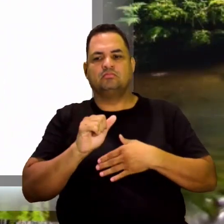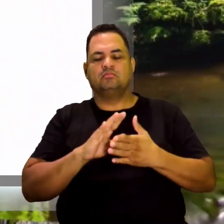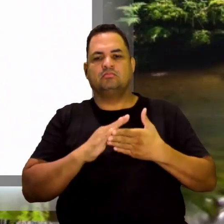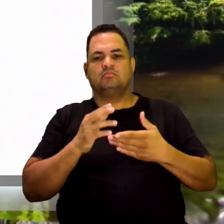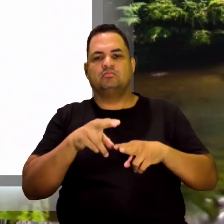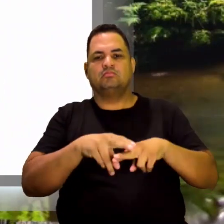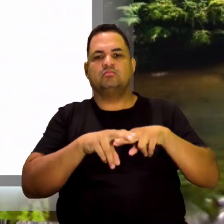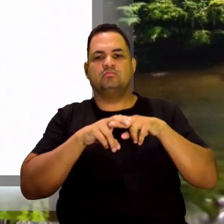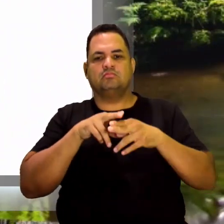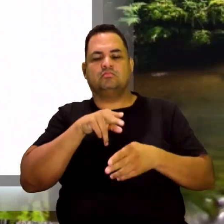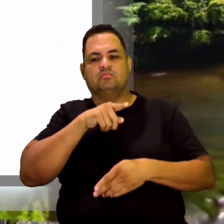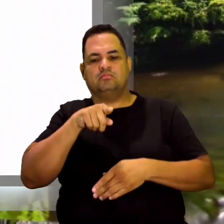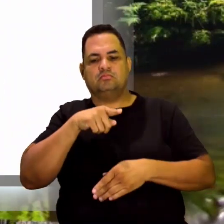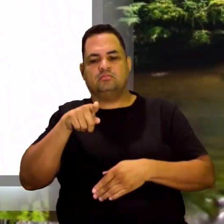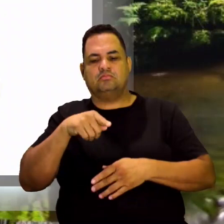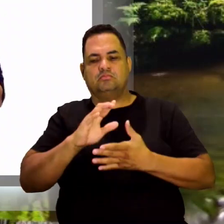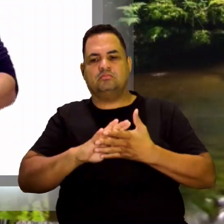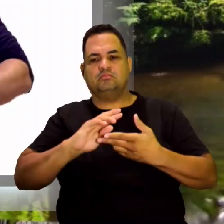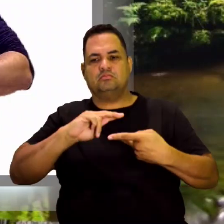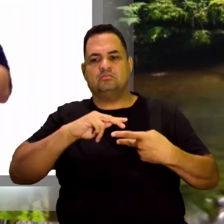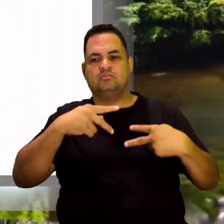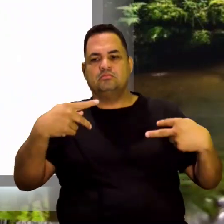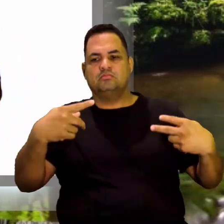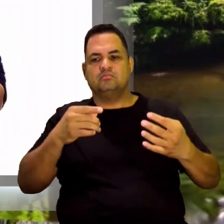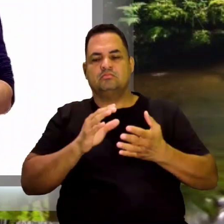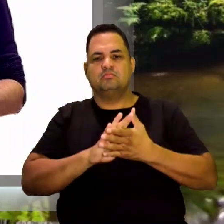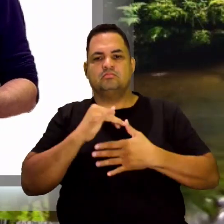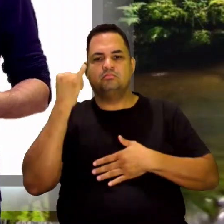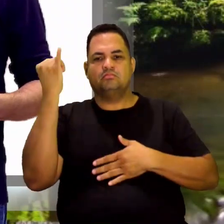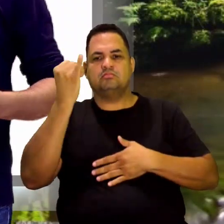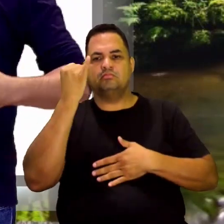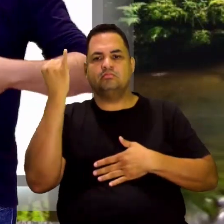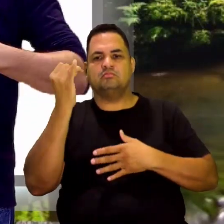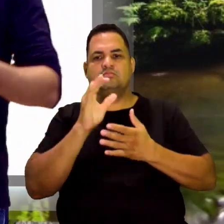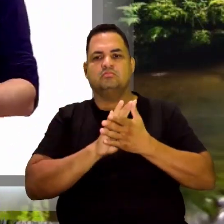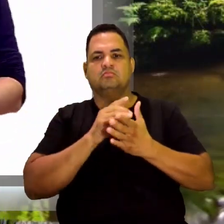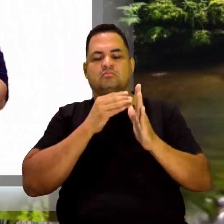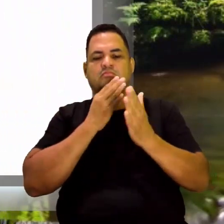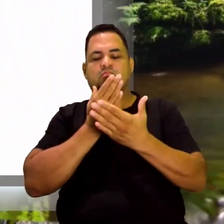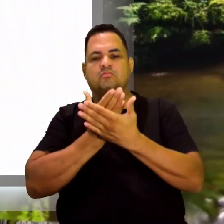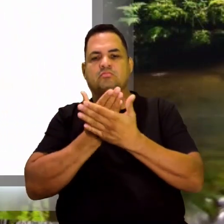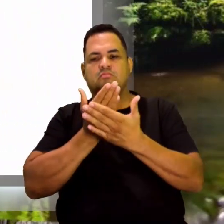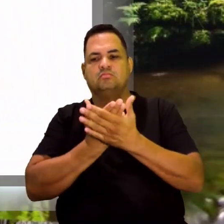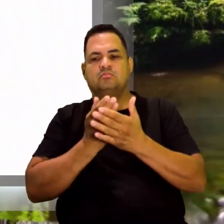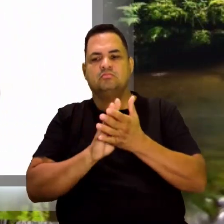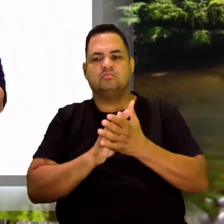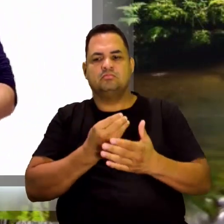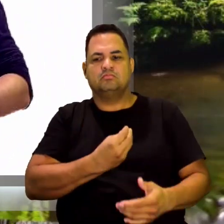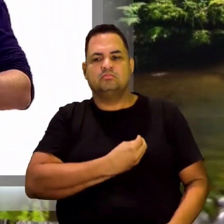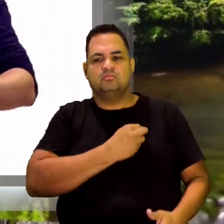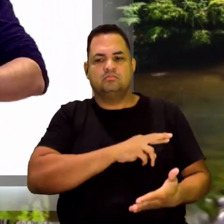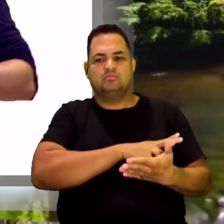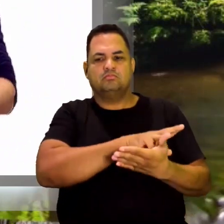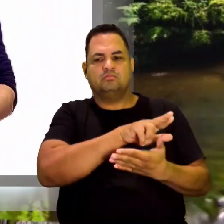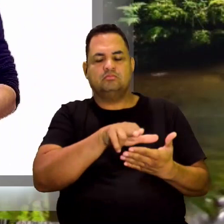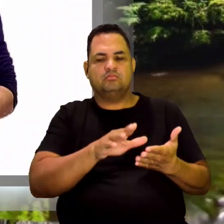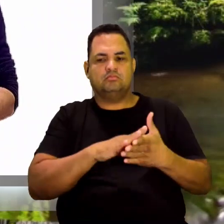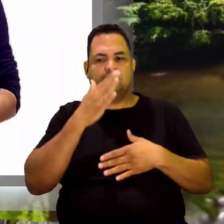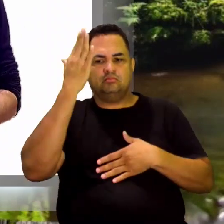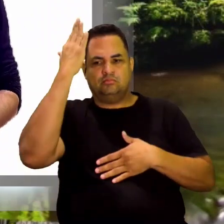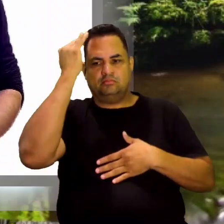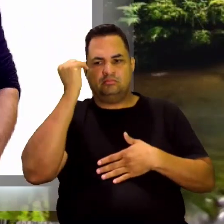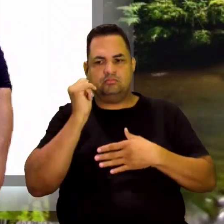Então, por isso que o sequenciamento do genoma é muito relevante para se estudar aí os seres vivos, né? Você